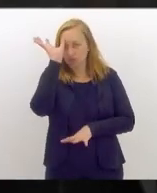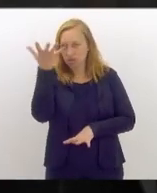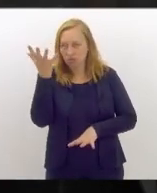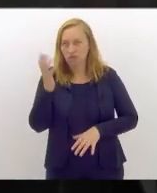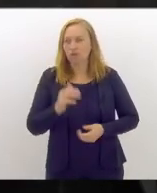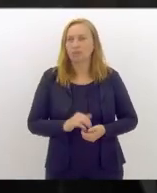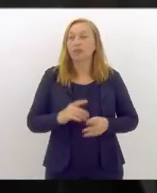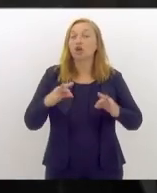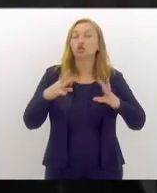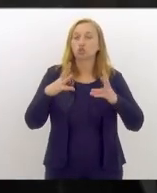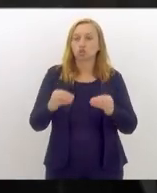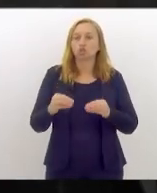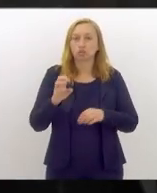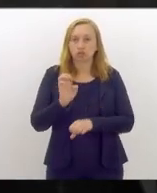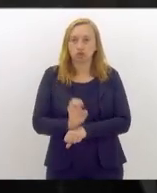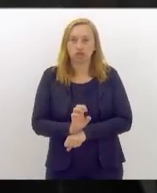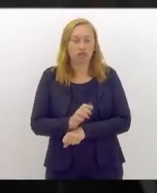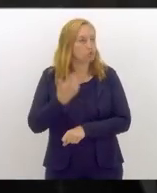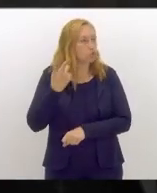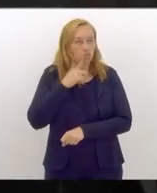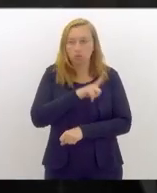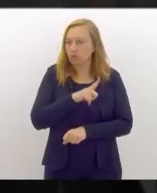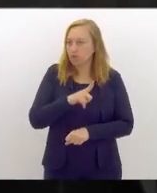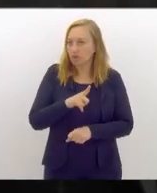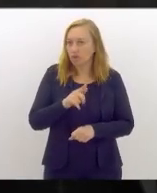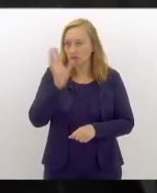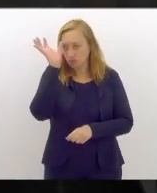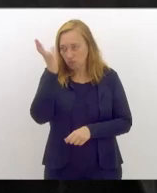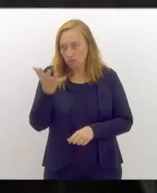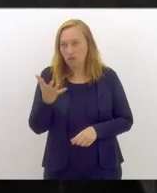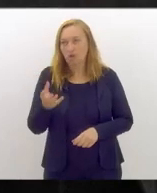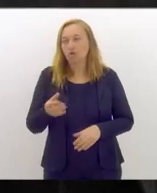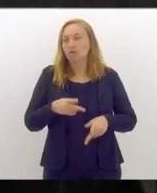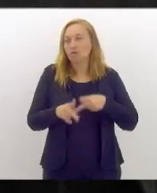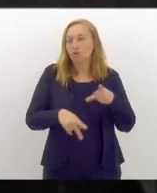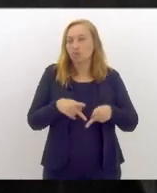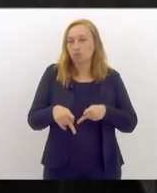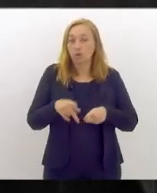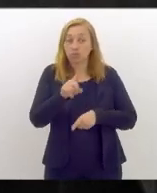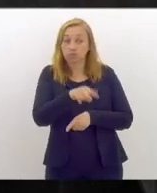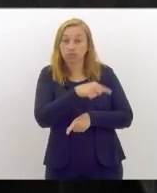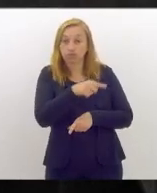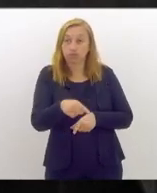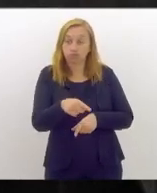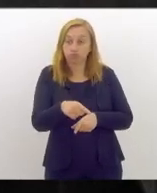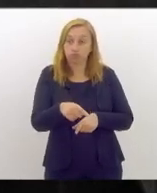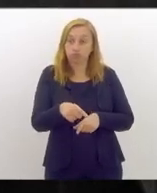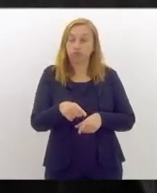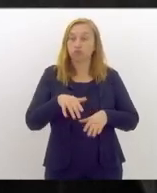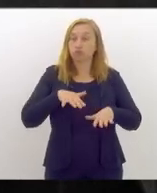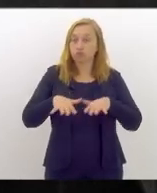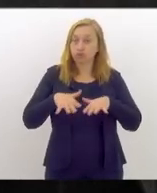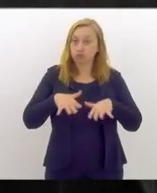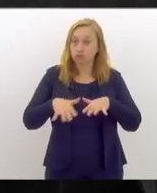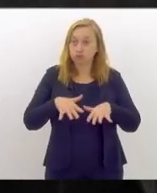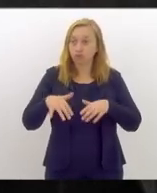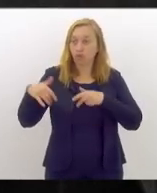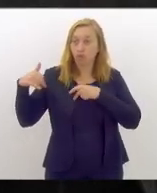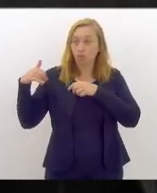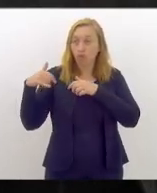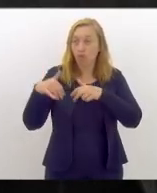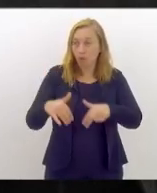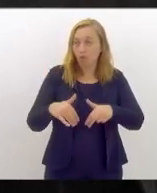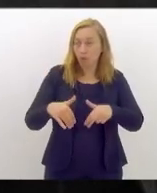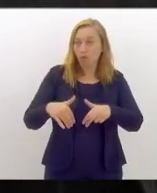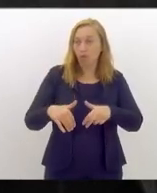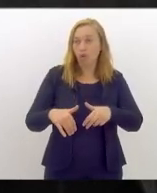tudo que o estado não consegue resolver e uma população de excluídos que vai se manifestar assim